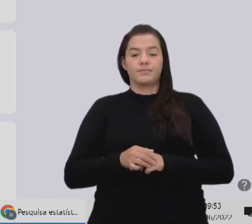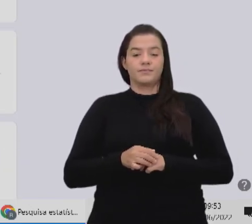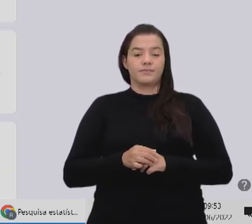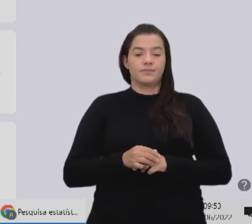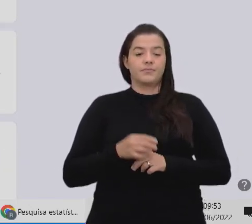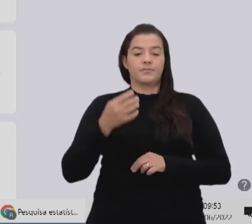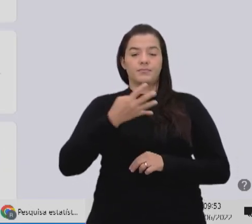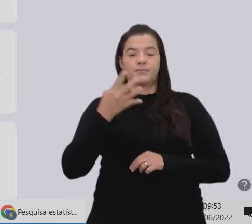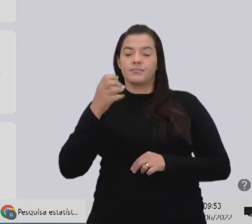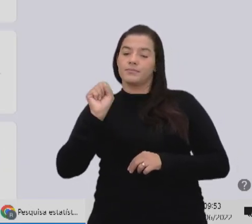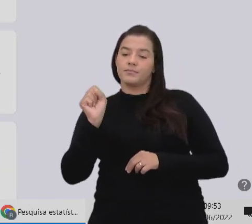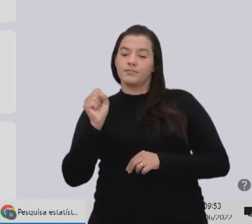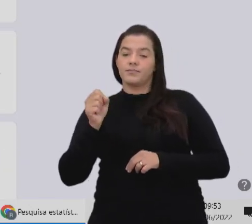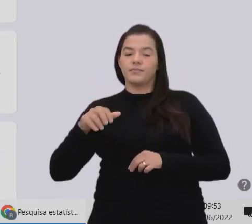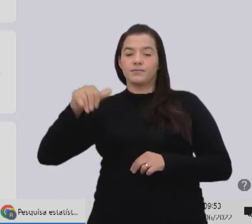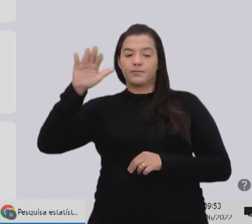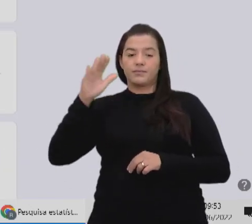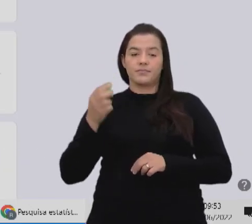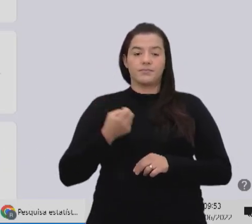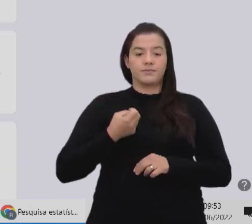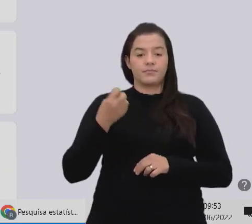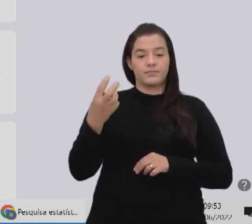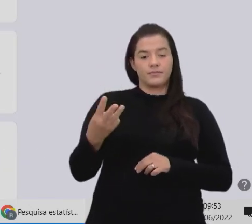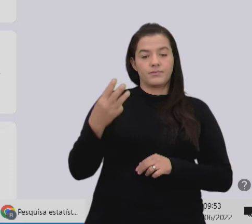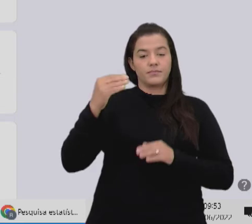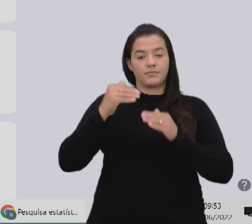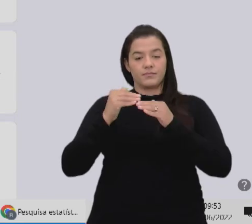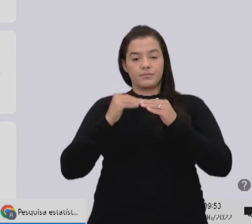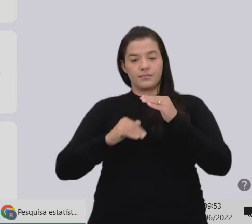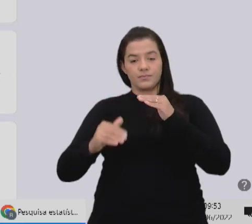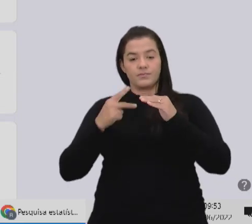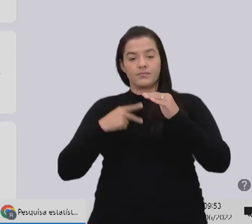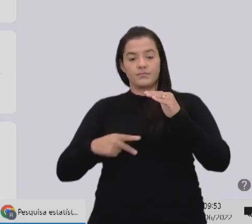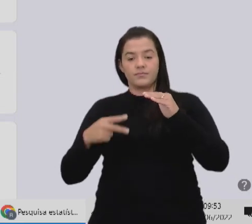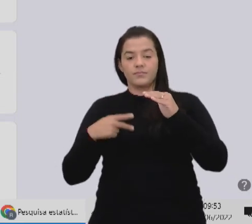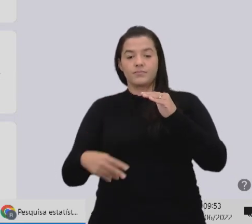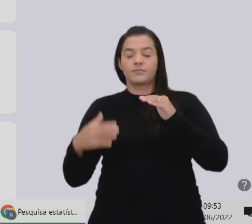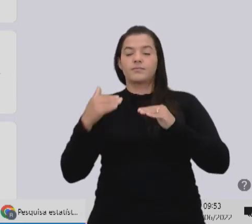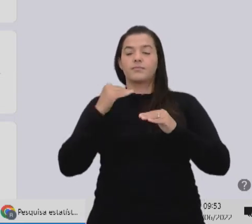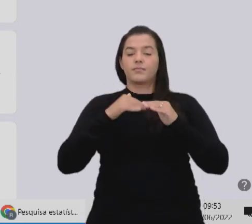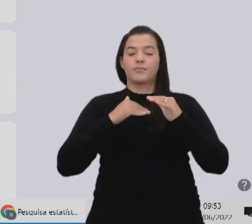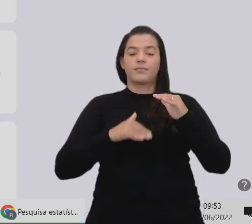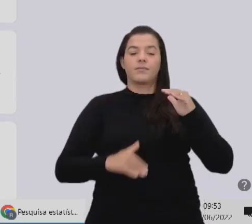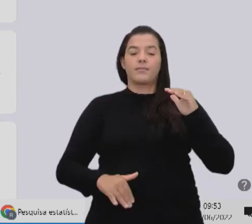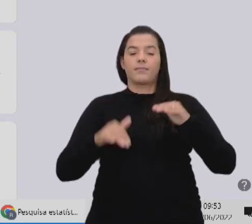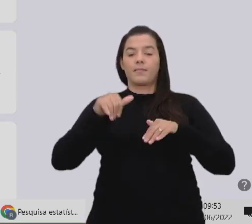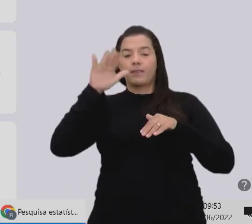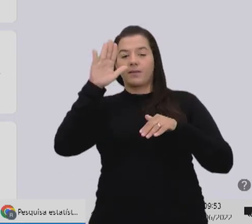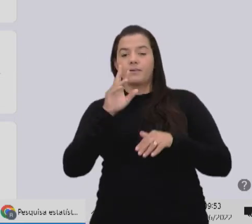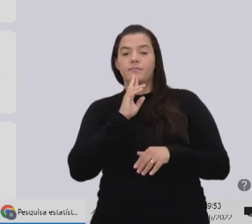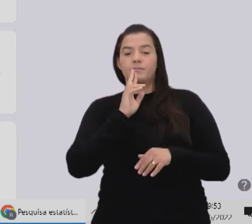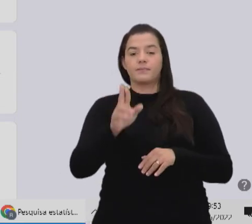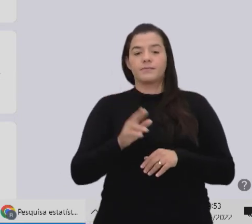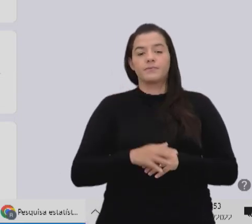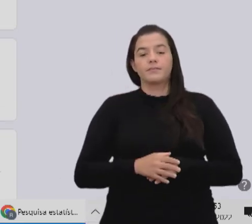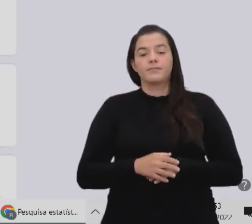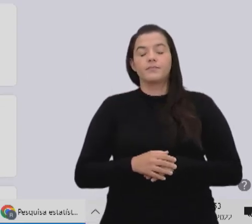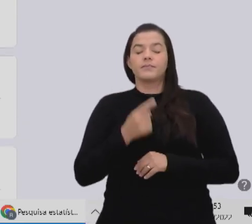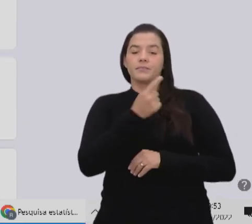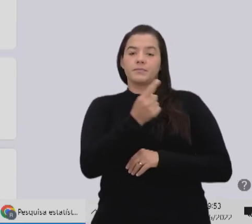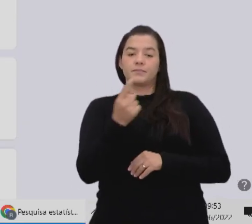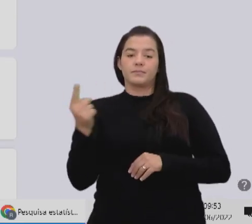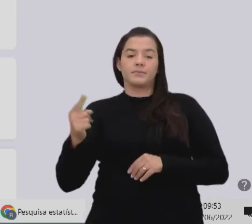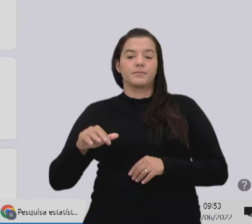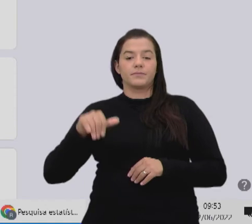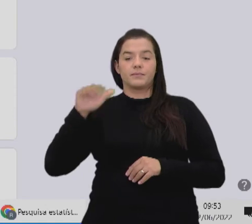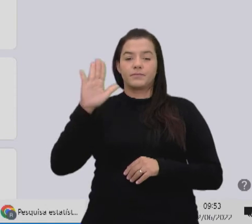ele mostra ó, mais respostas do 3, aí 48, aí vai diminuindo pro 2. Ele coloca na ordem de mais respondidas. Tudo bem? Sim. Então ele mostra um por um, mais